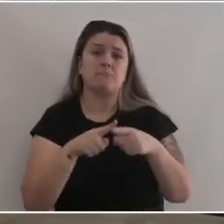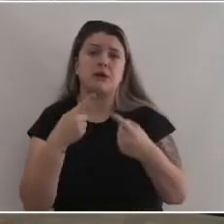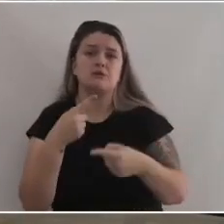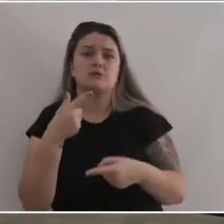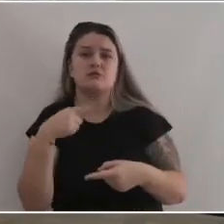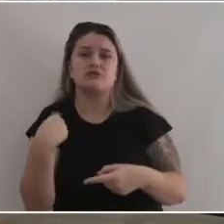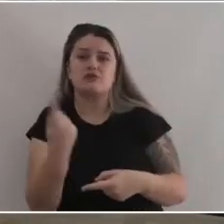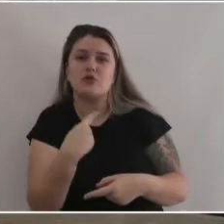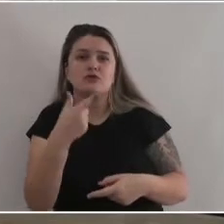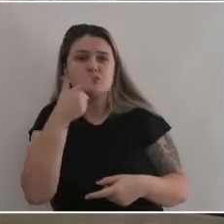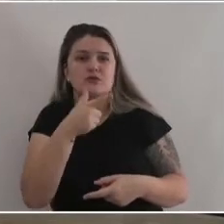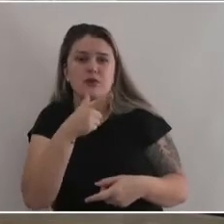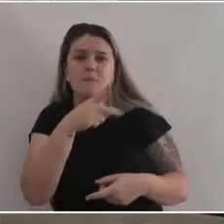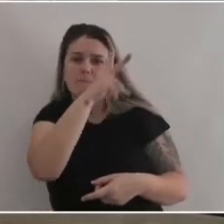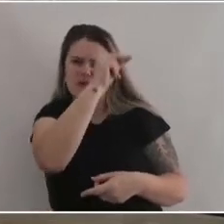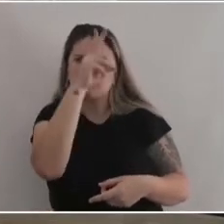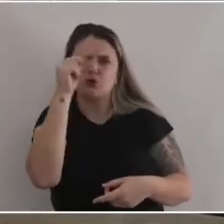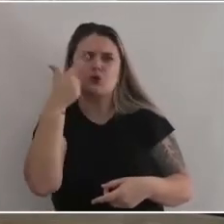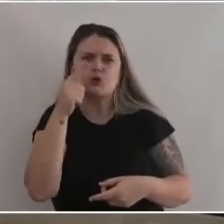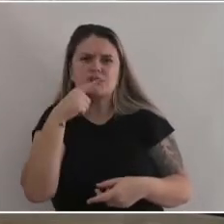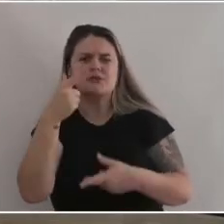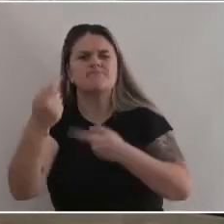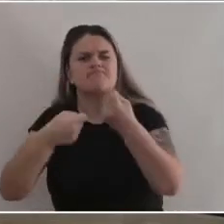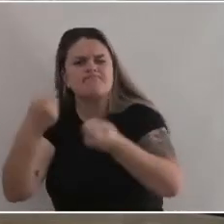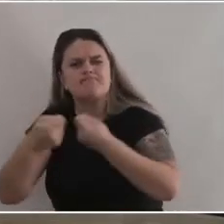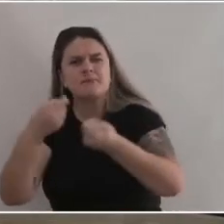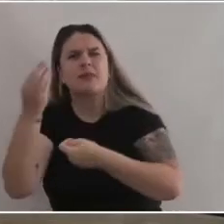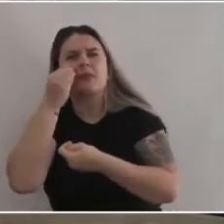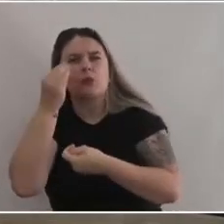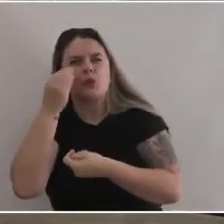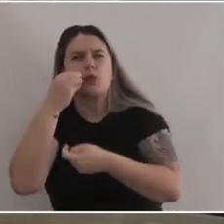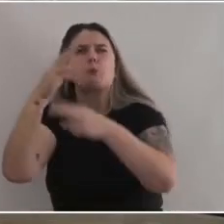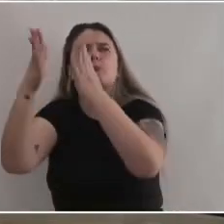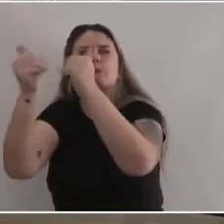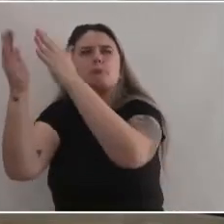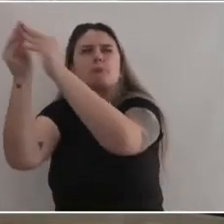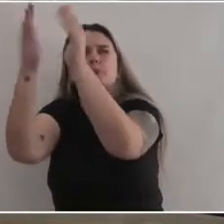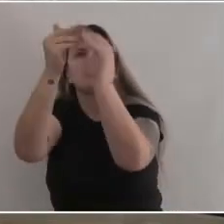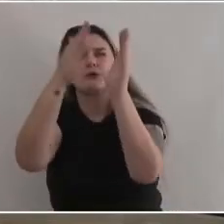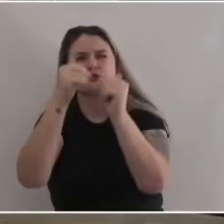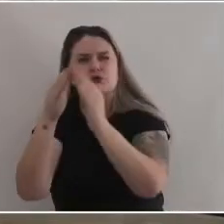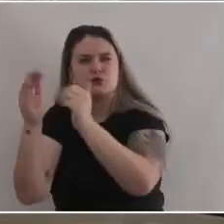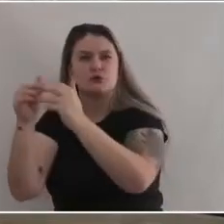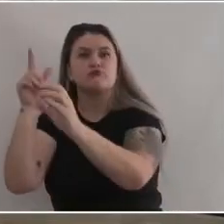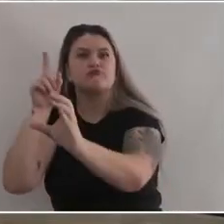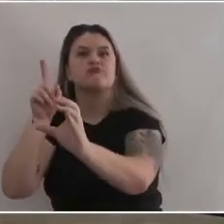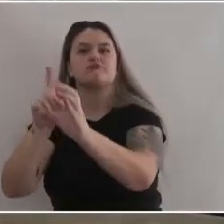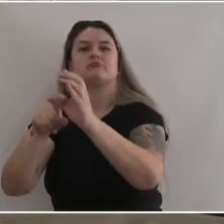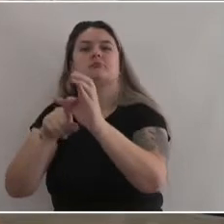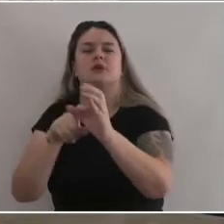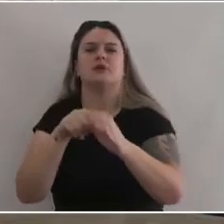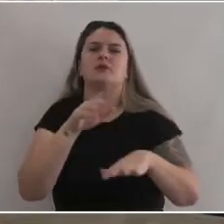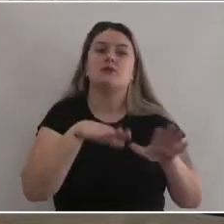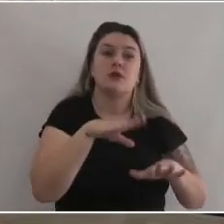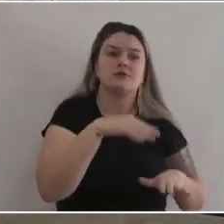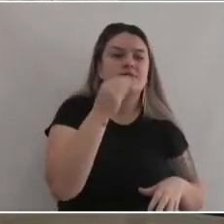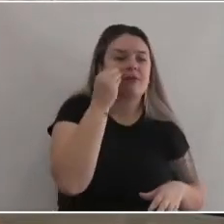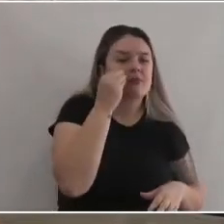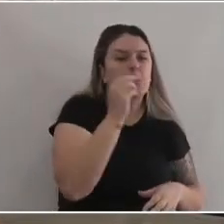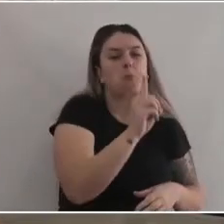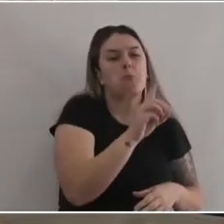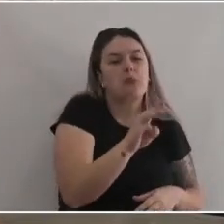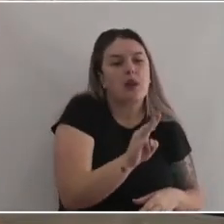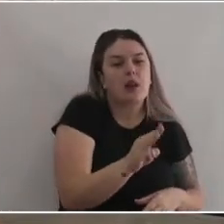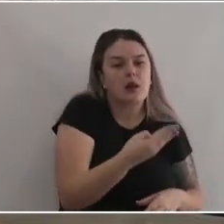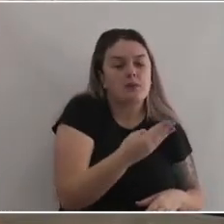mérito da administração, em estar indo buscar recursos. Então, a gente prevê um valor estimado no orçamento,